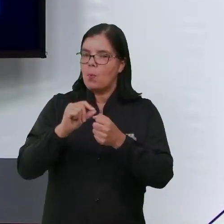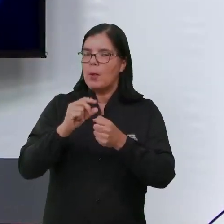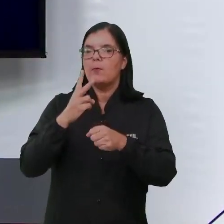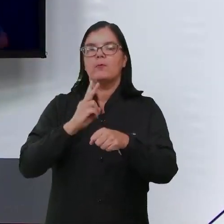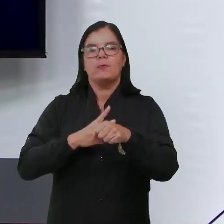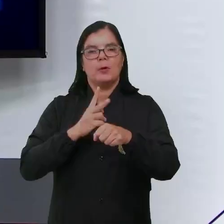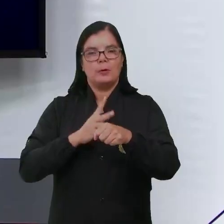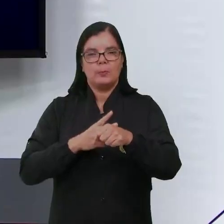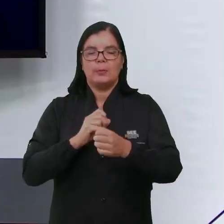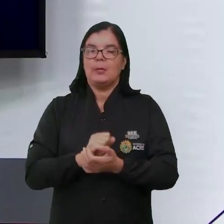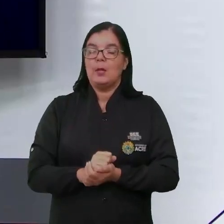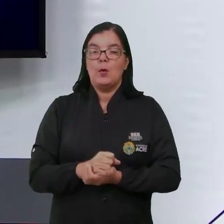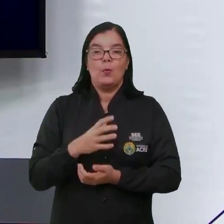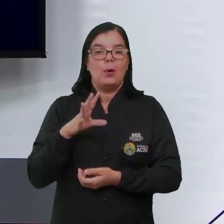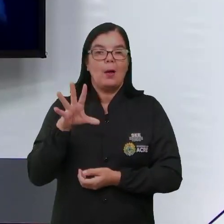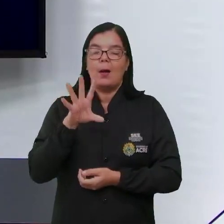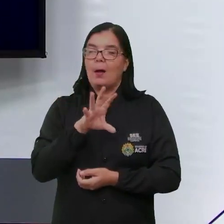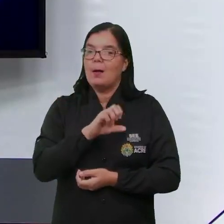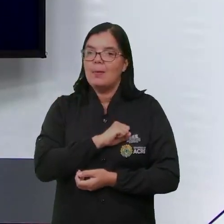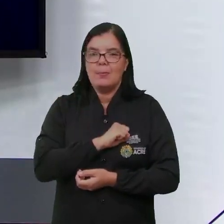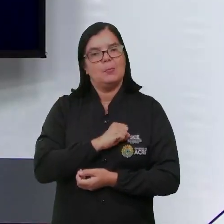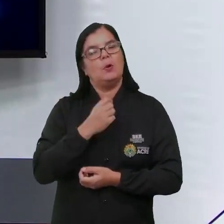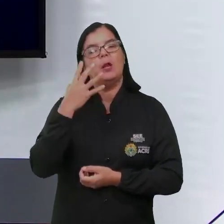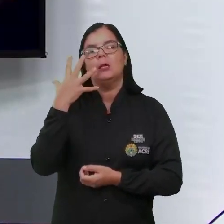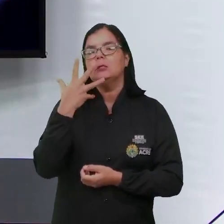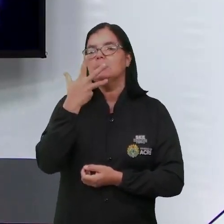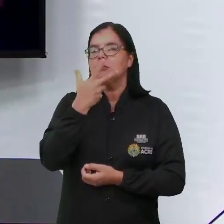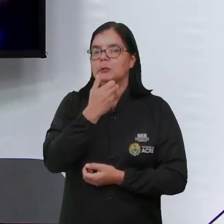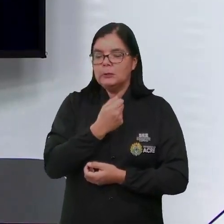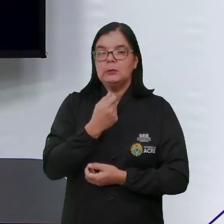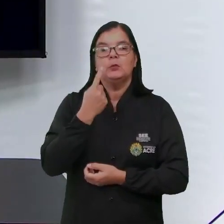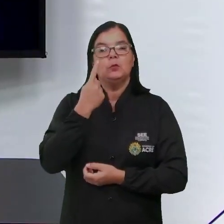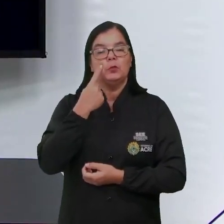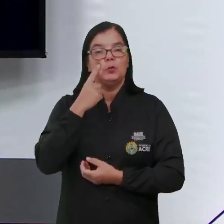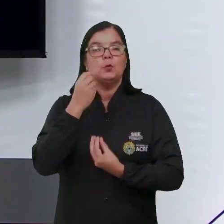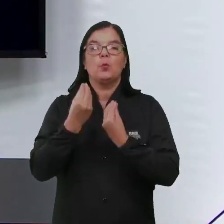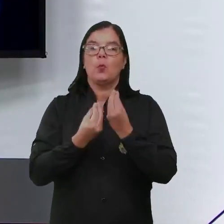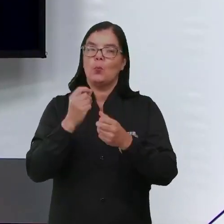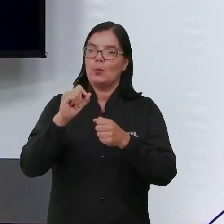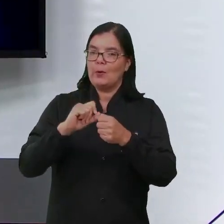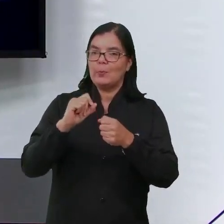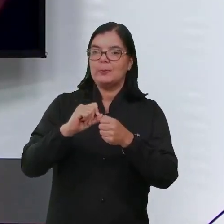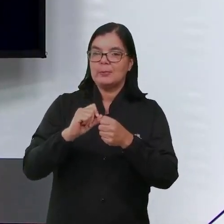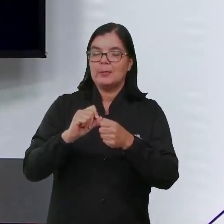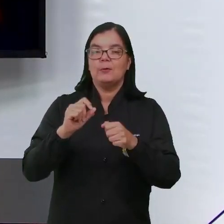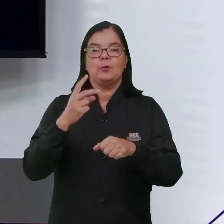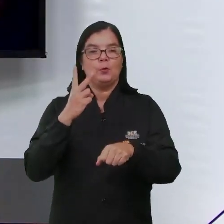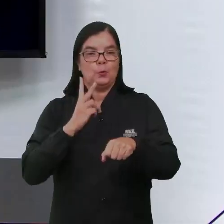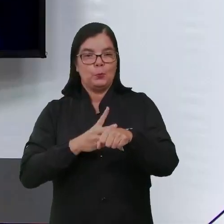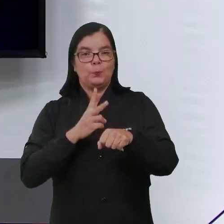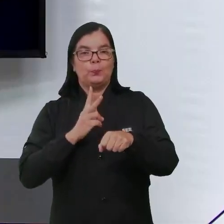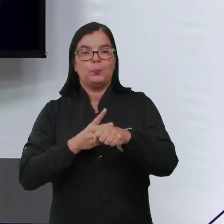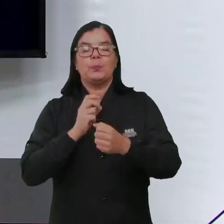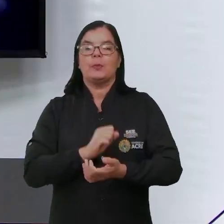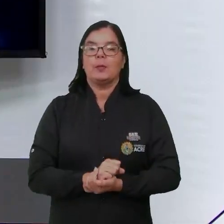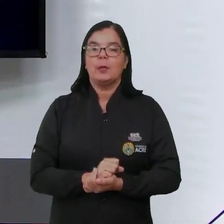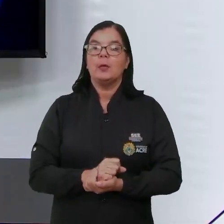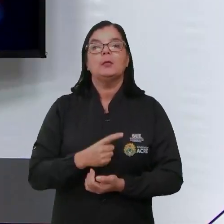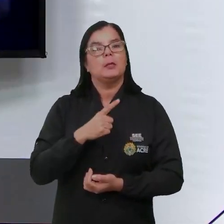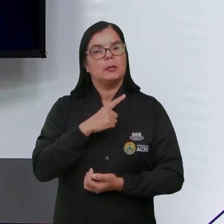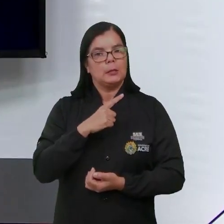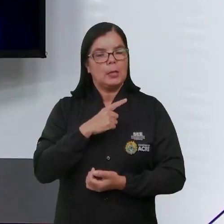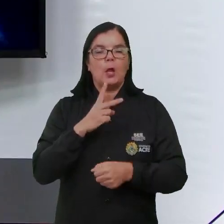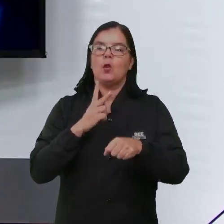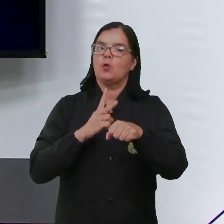gente. Eu sou fascinada, eu acho a coisa mais linda, né, a questão da produção do vidro. Então a gente tem